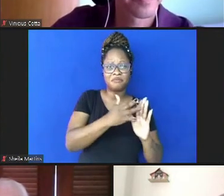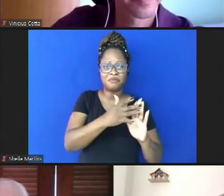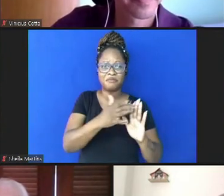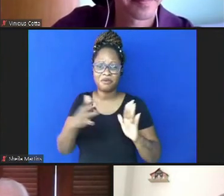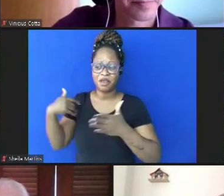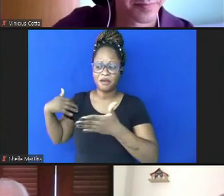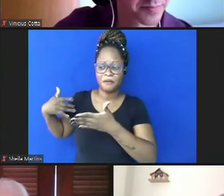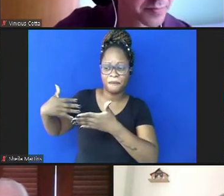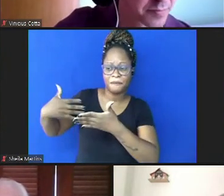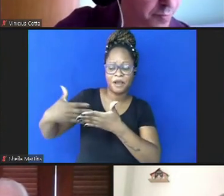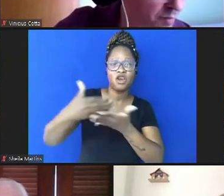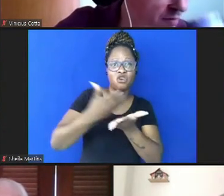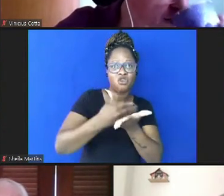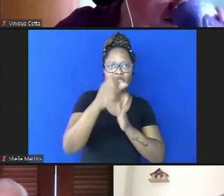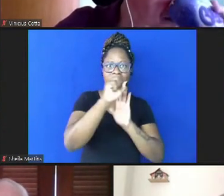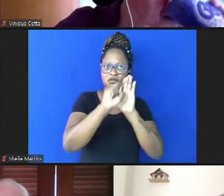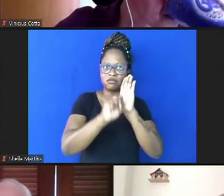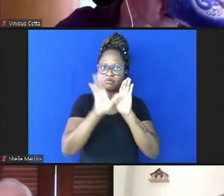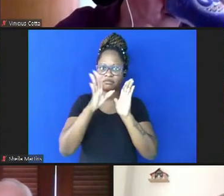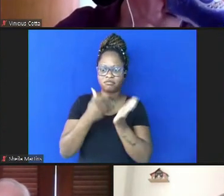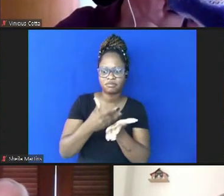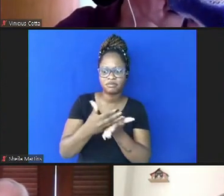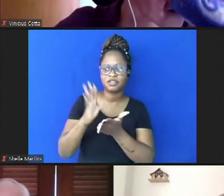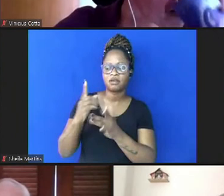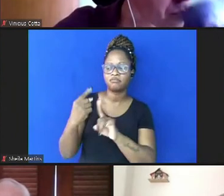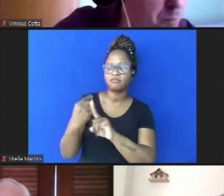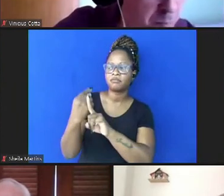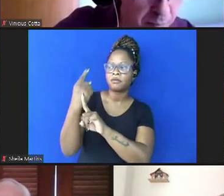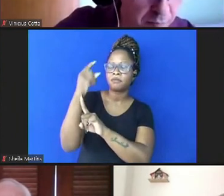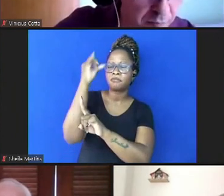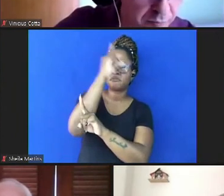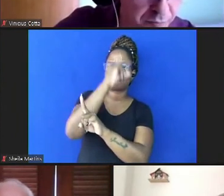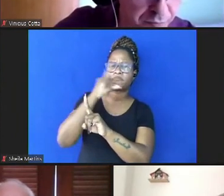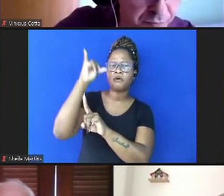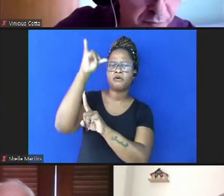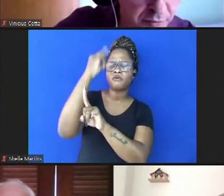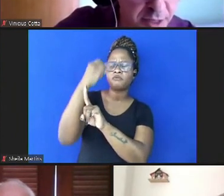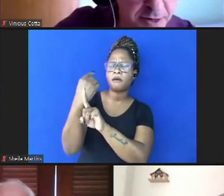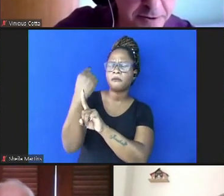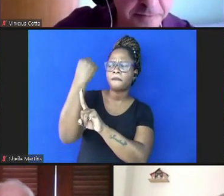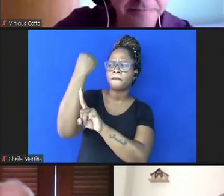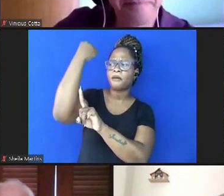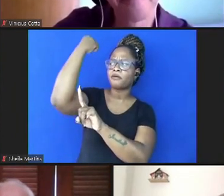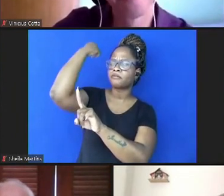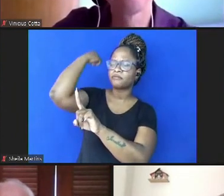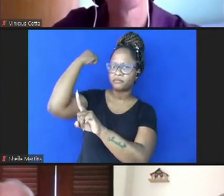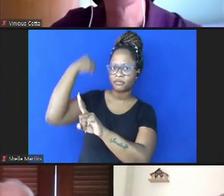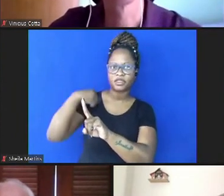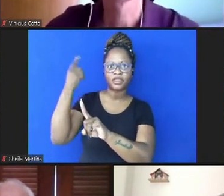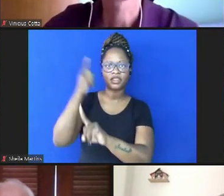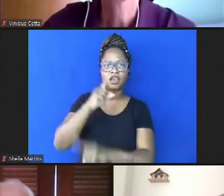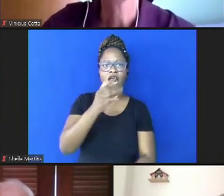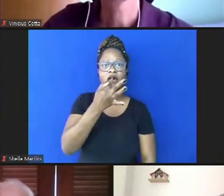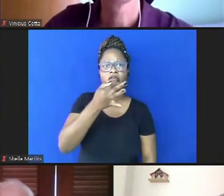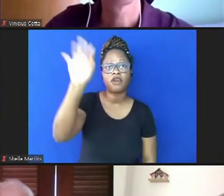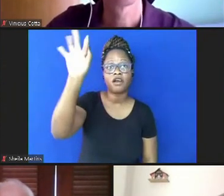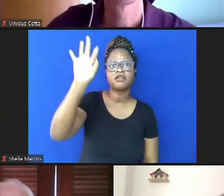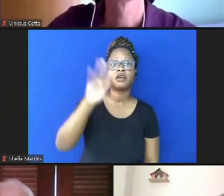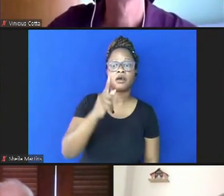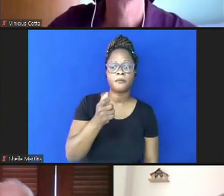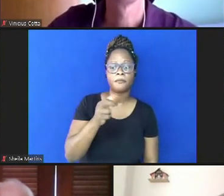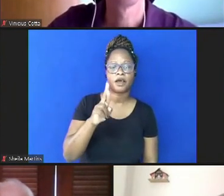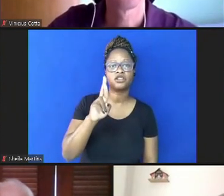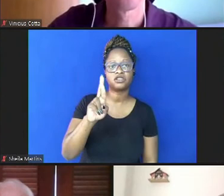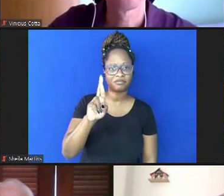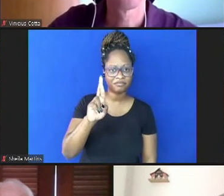início do século, nós temos cooperações muito antigas, sólidas, com o Instituto Pasteur na França, que é bem conhecido, com outras, e mesmo